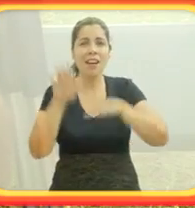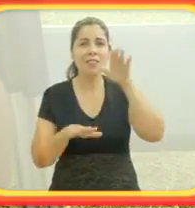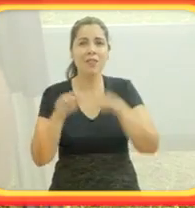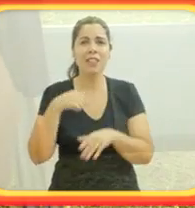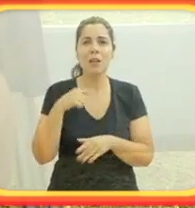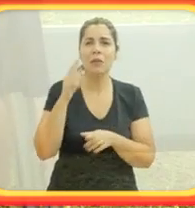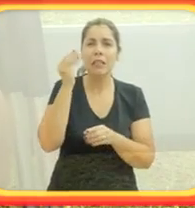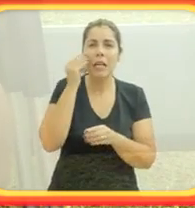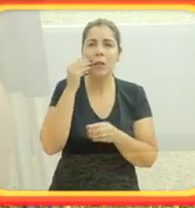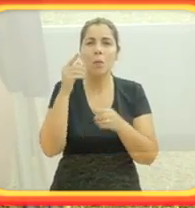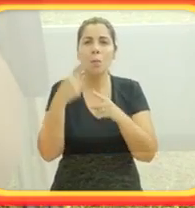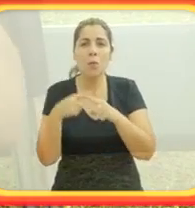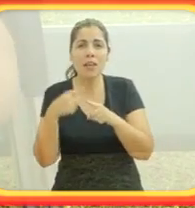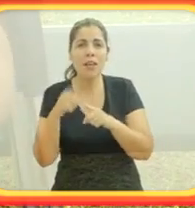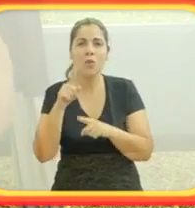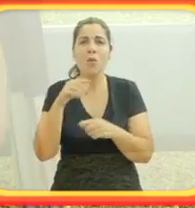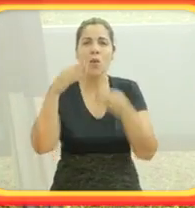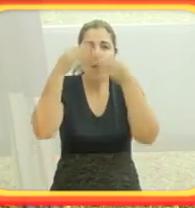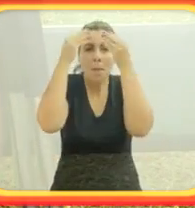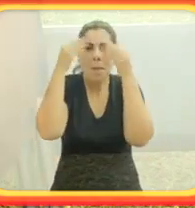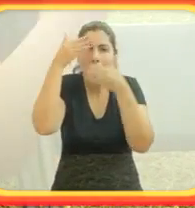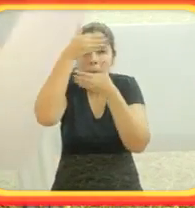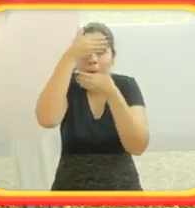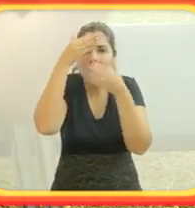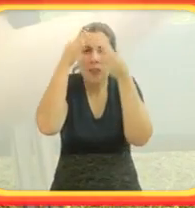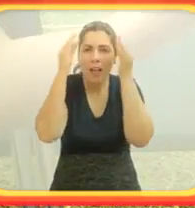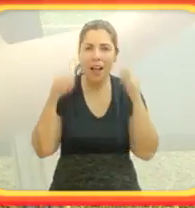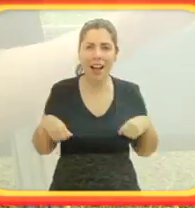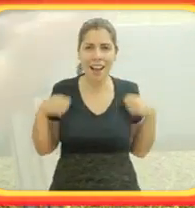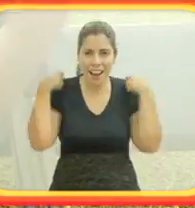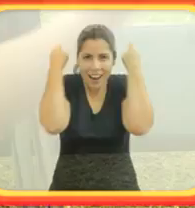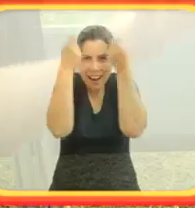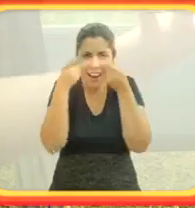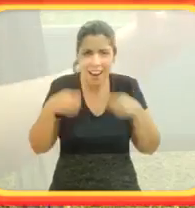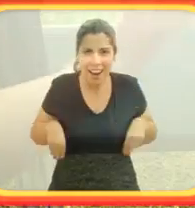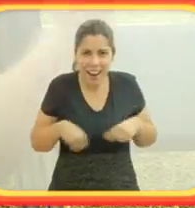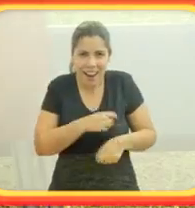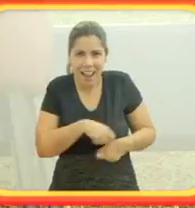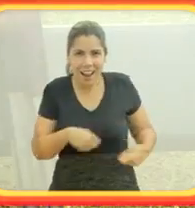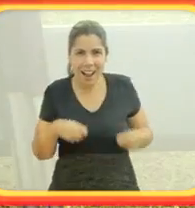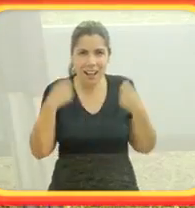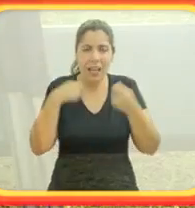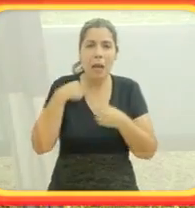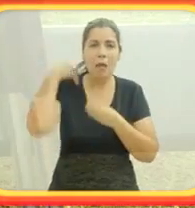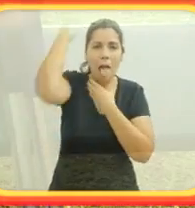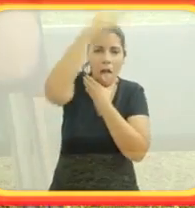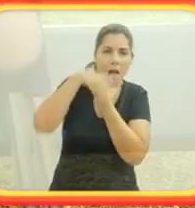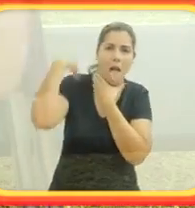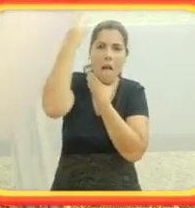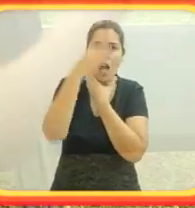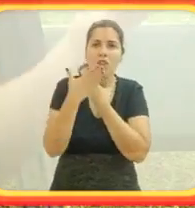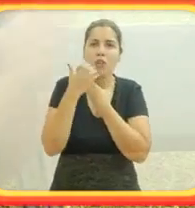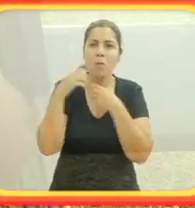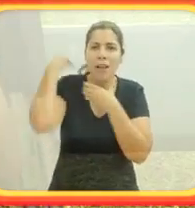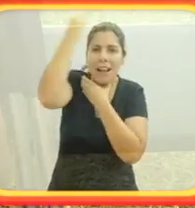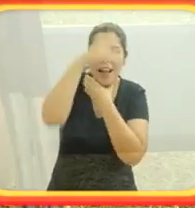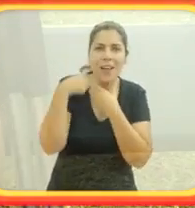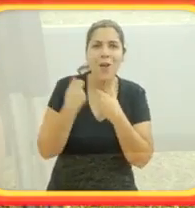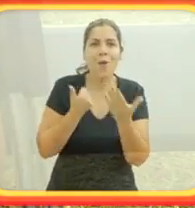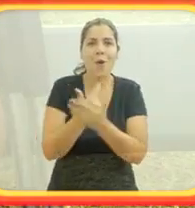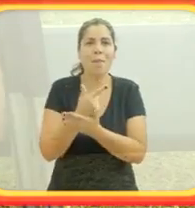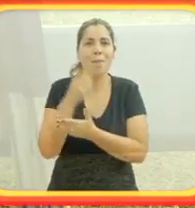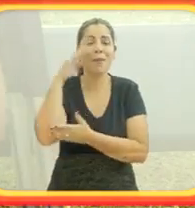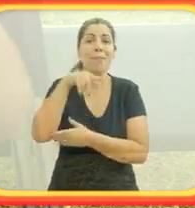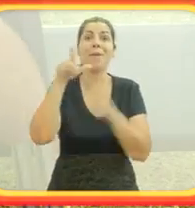usar porque são panos mesmo, tipo canga, né? E aí eu enrolava, tinha uma canga que eu